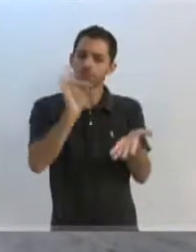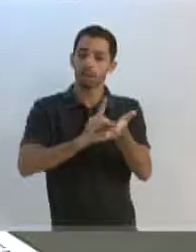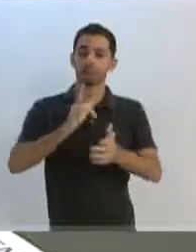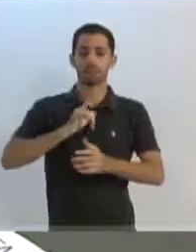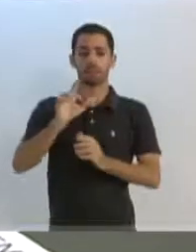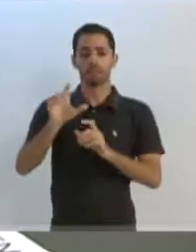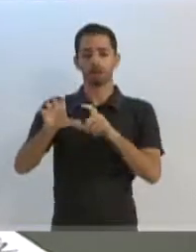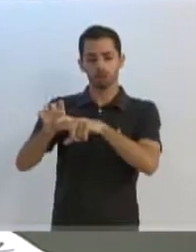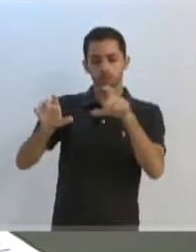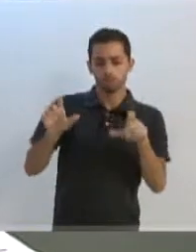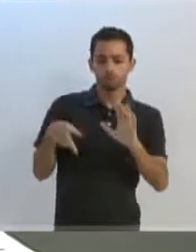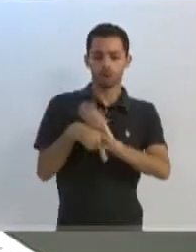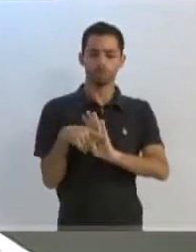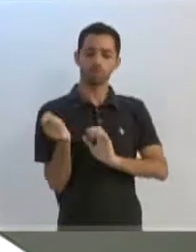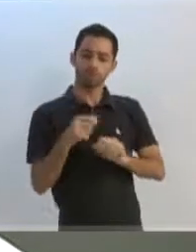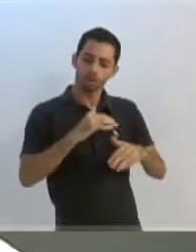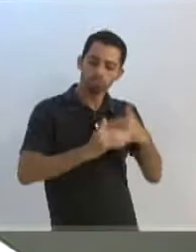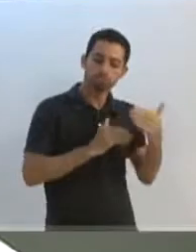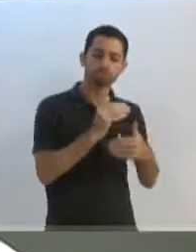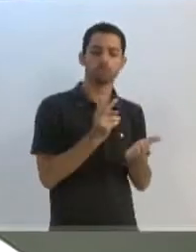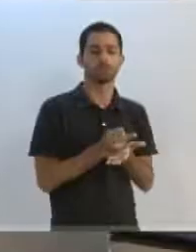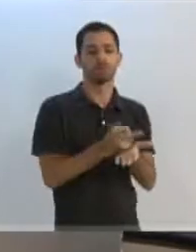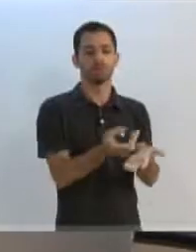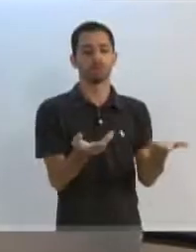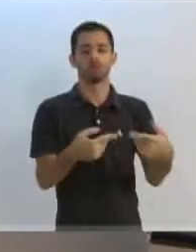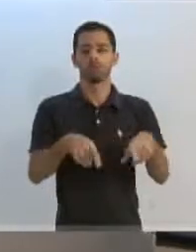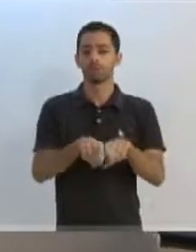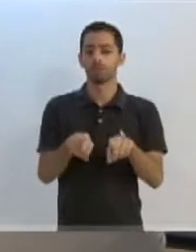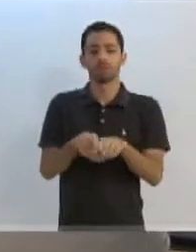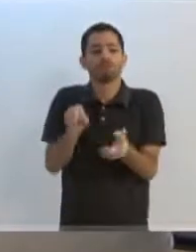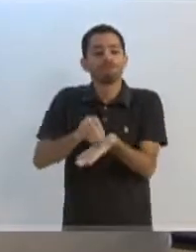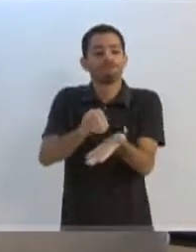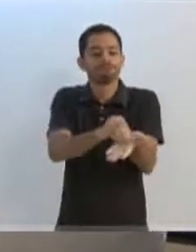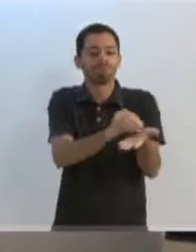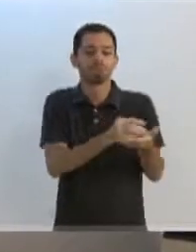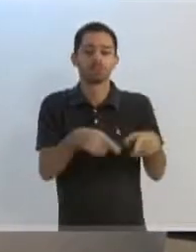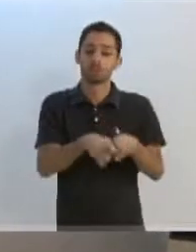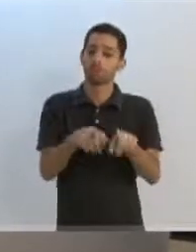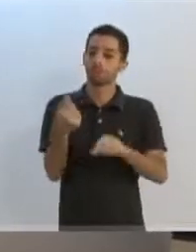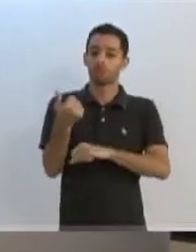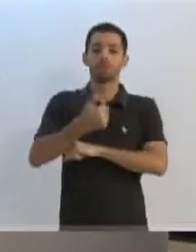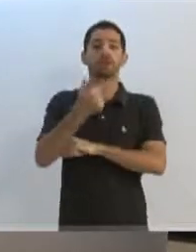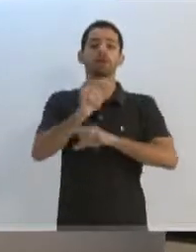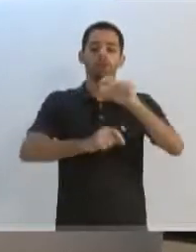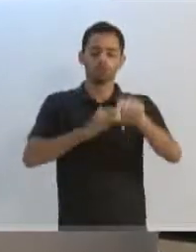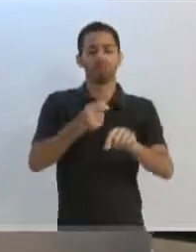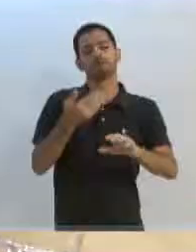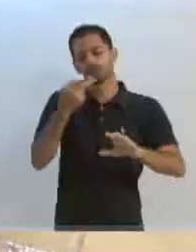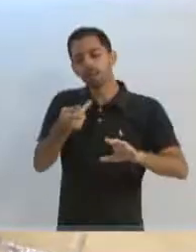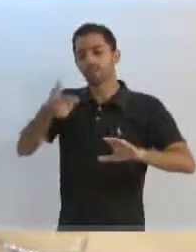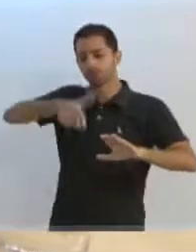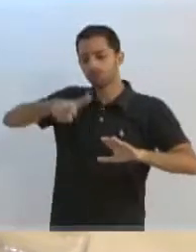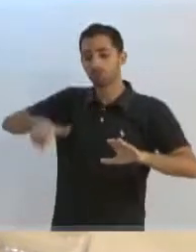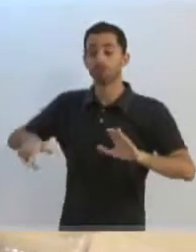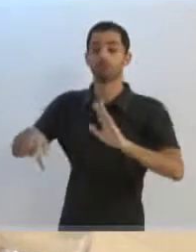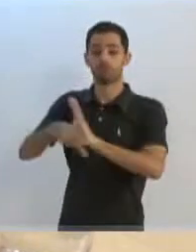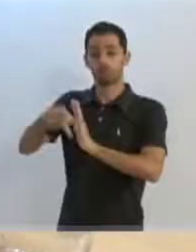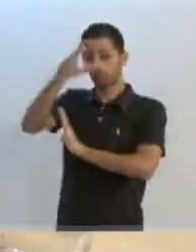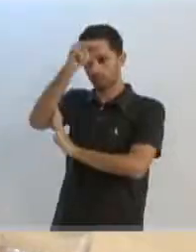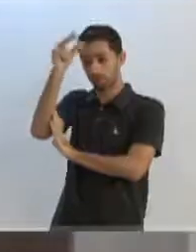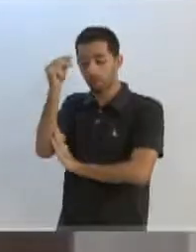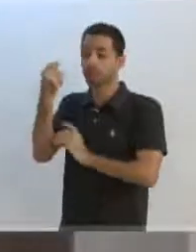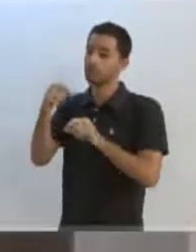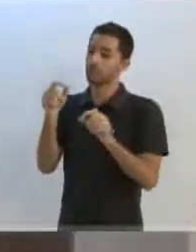autonomia própria para poder avançar e isso hoje também não se tem onde precisamos acima de tudo ser repetitivo que o prefeito abraça essa